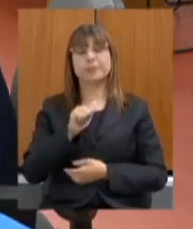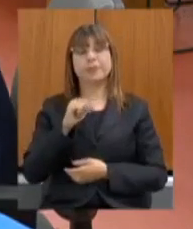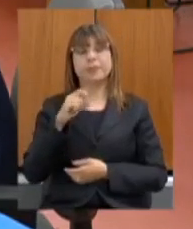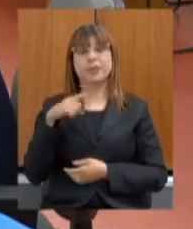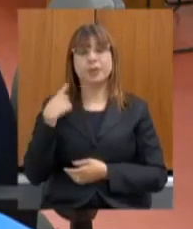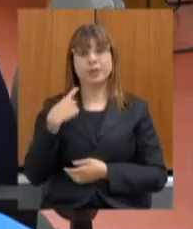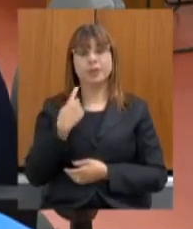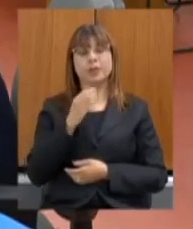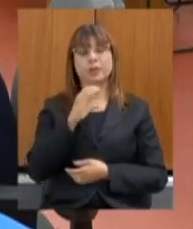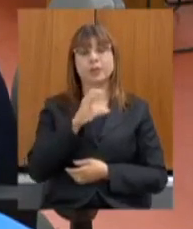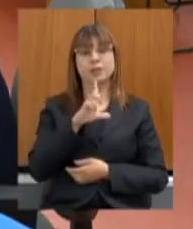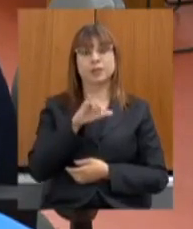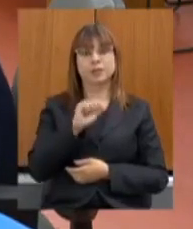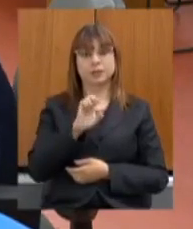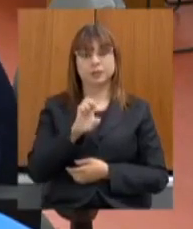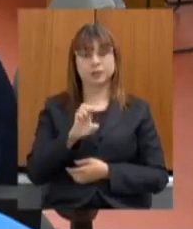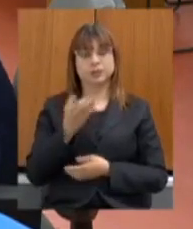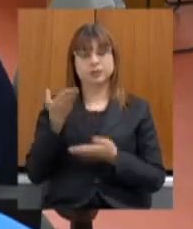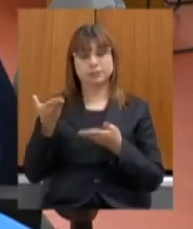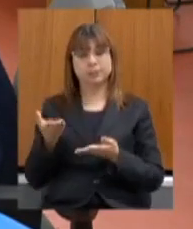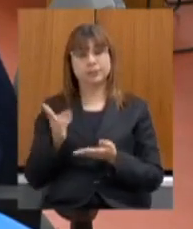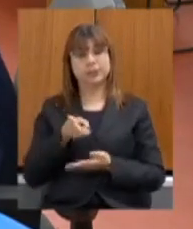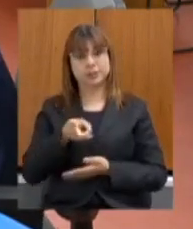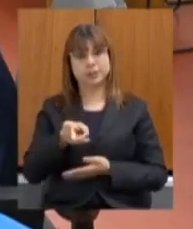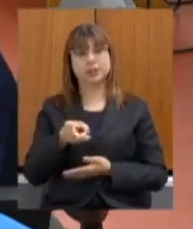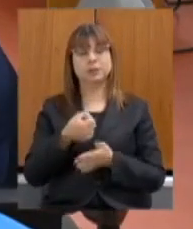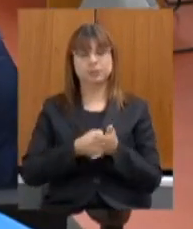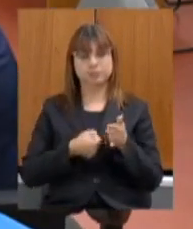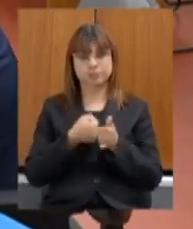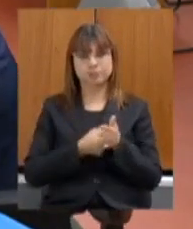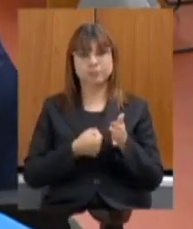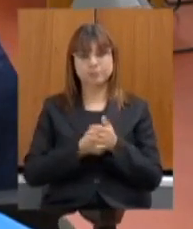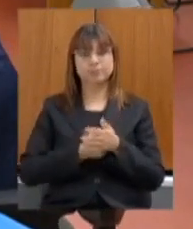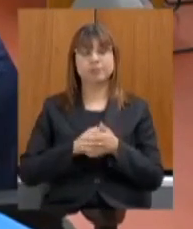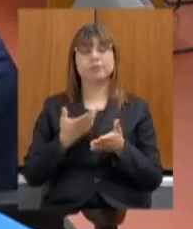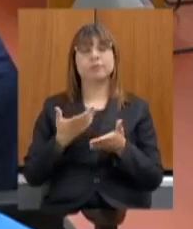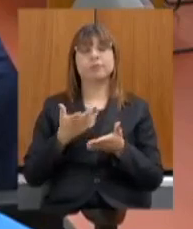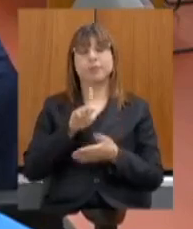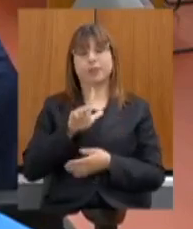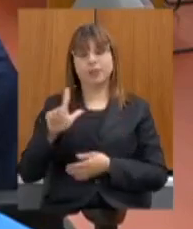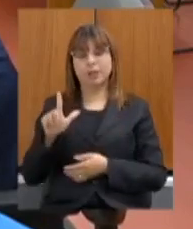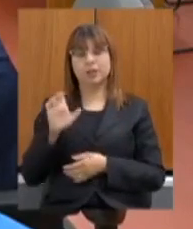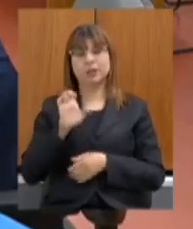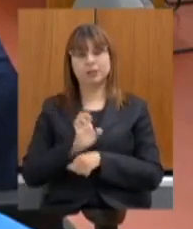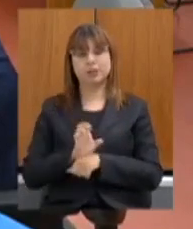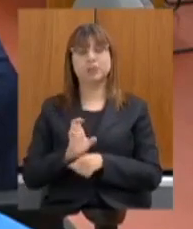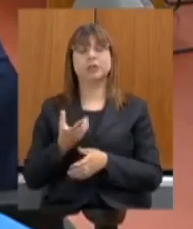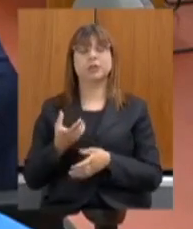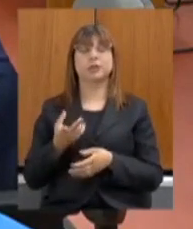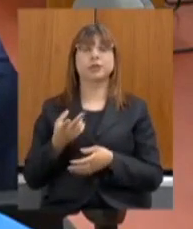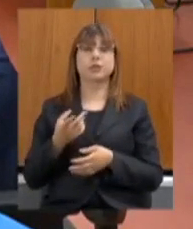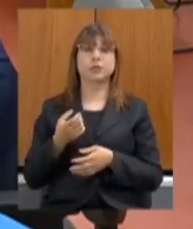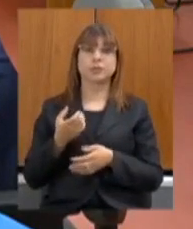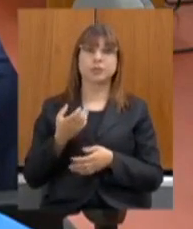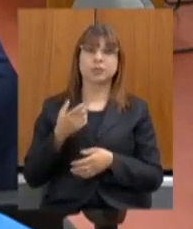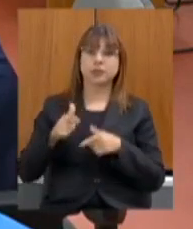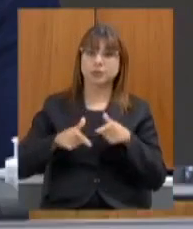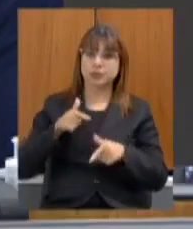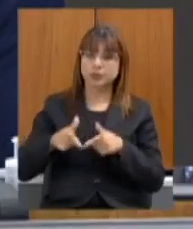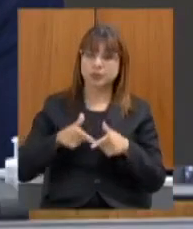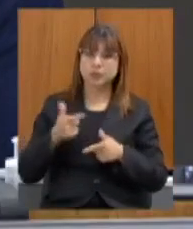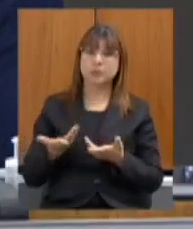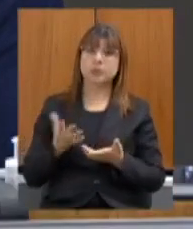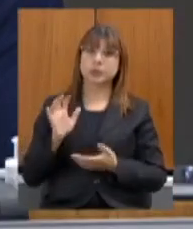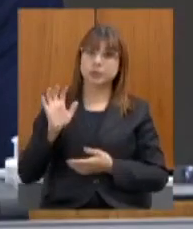ponderações. Senhora, sempre muito combatente para o leste do nosso Estado, sempre presente, lutando pela